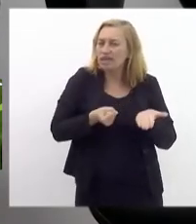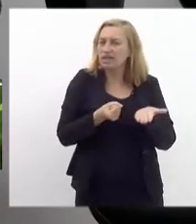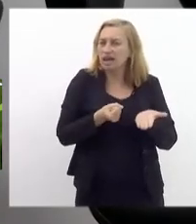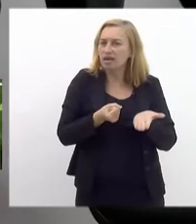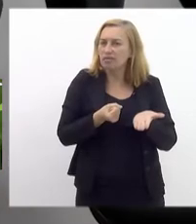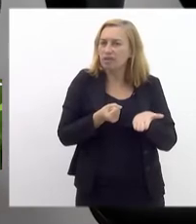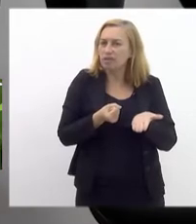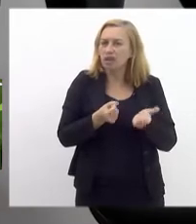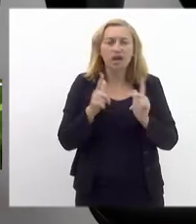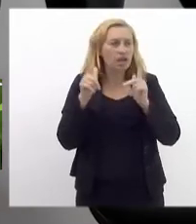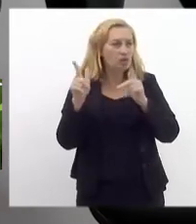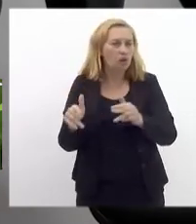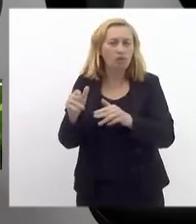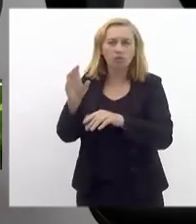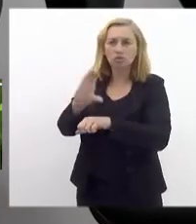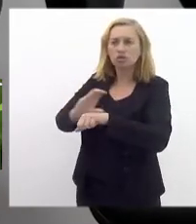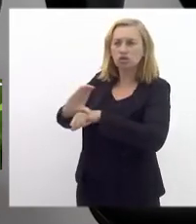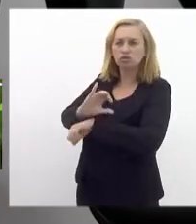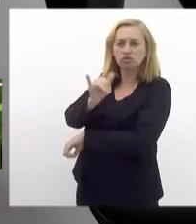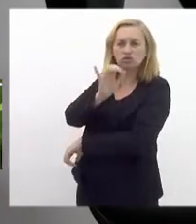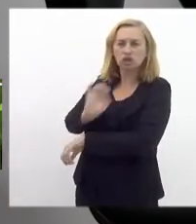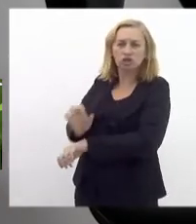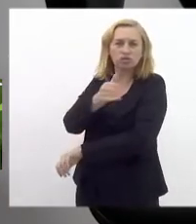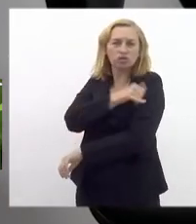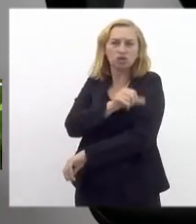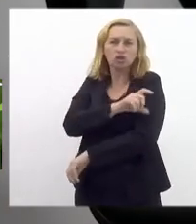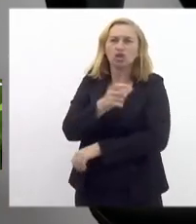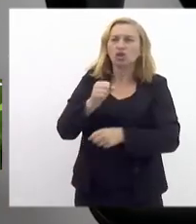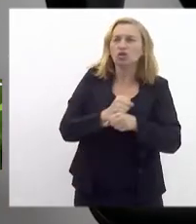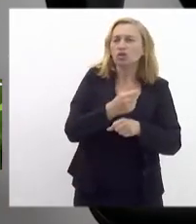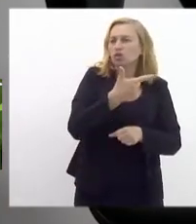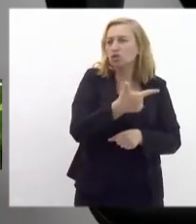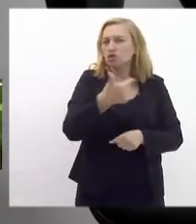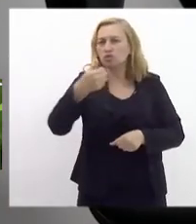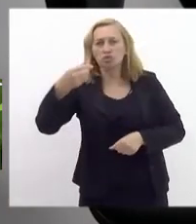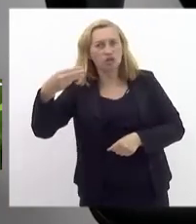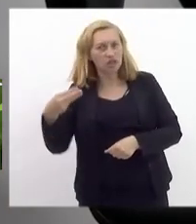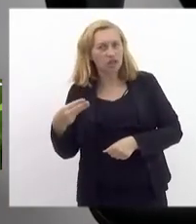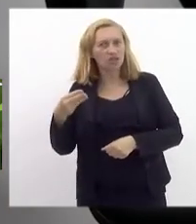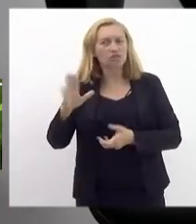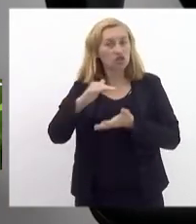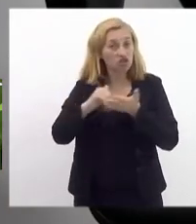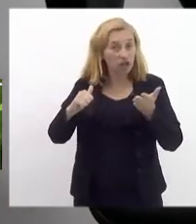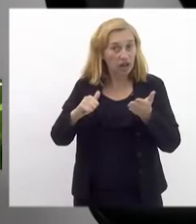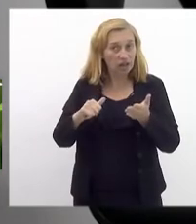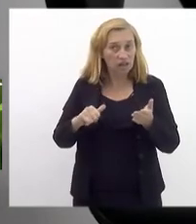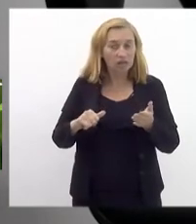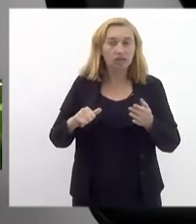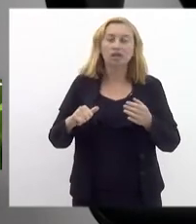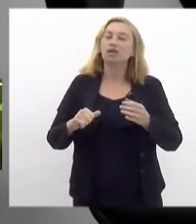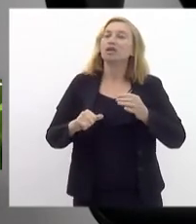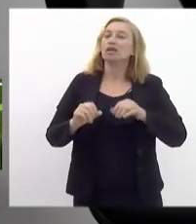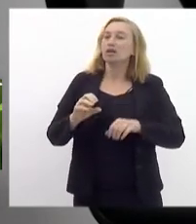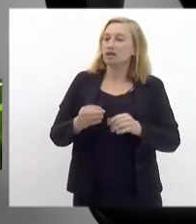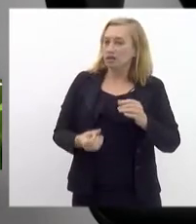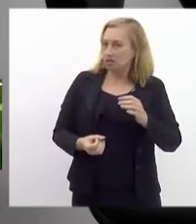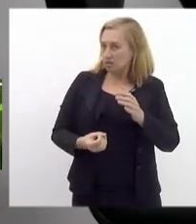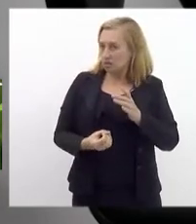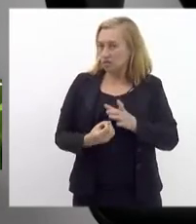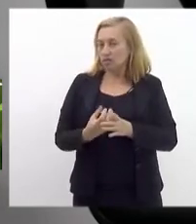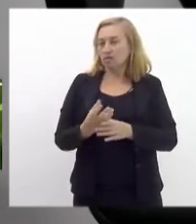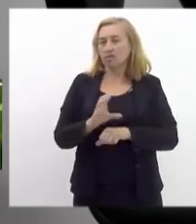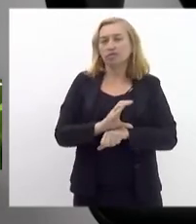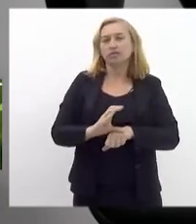era a Constituição do Estado do Rio de Janeiro. Em 2003 foi mudado isso, foi retirado isso. Aliás, na Constituição do Estado do Rio de Janeiro, dizia